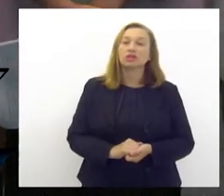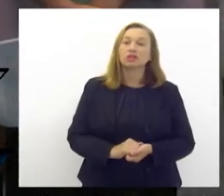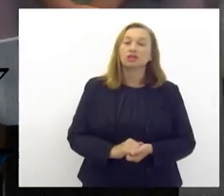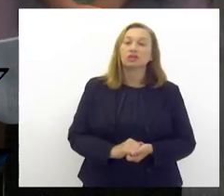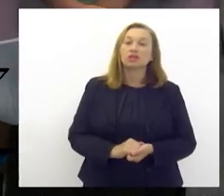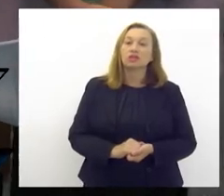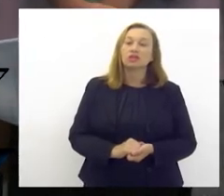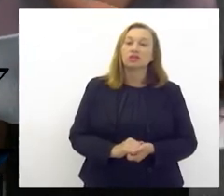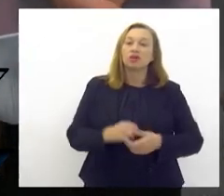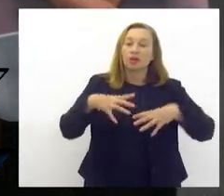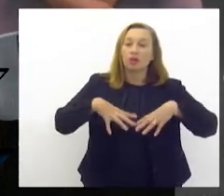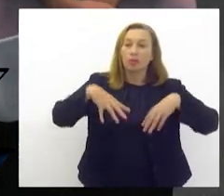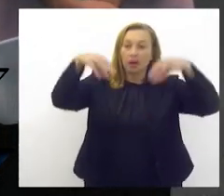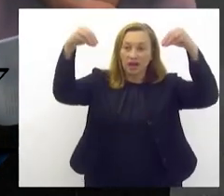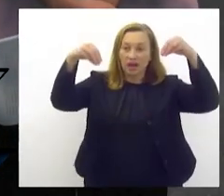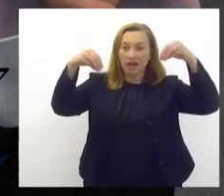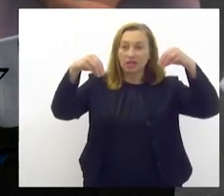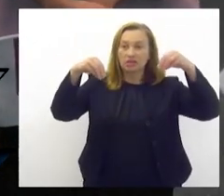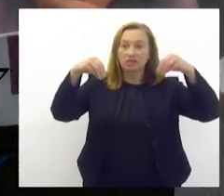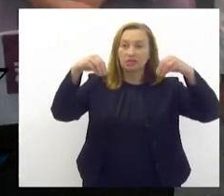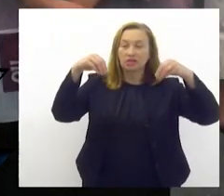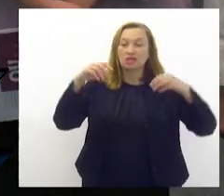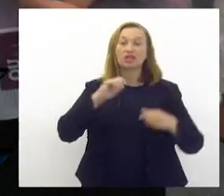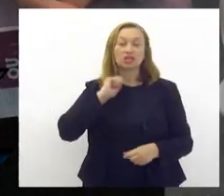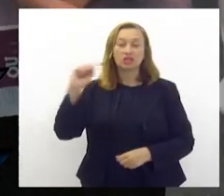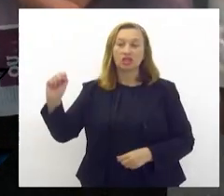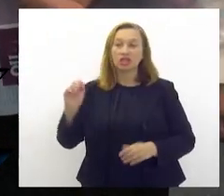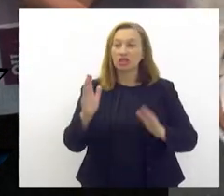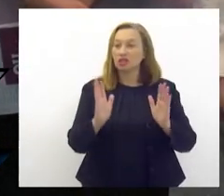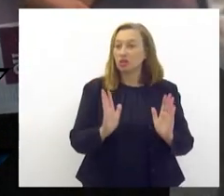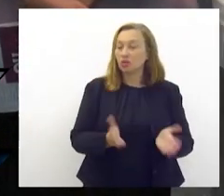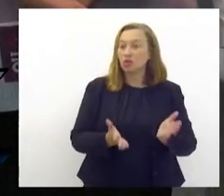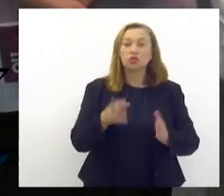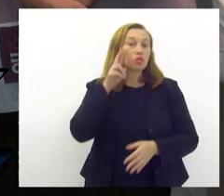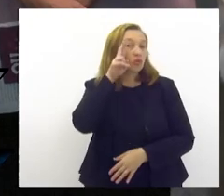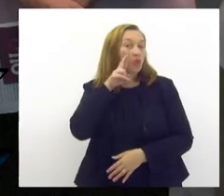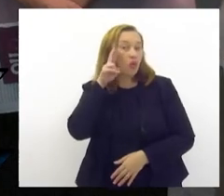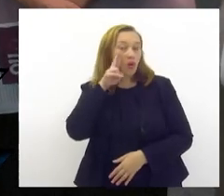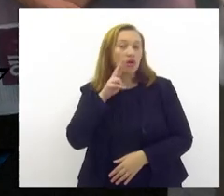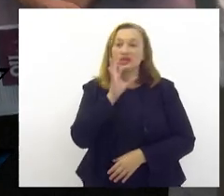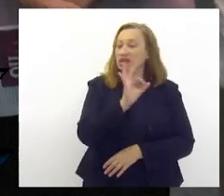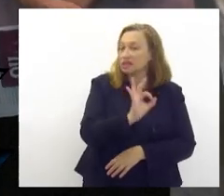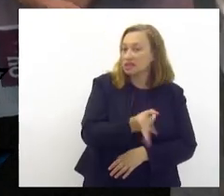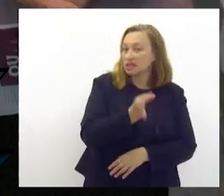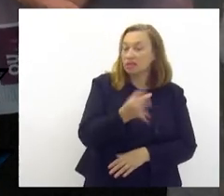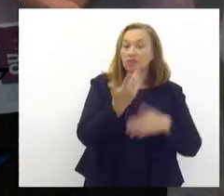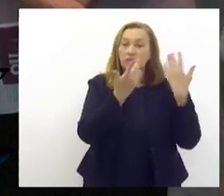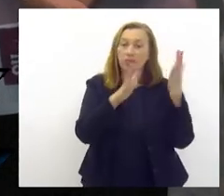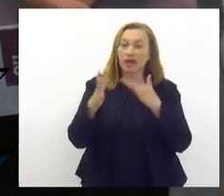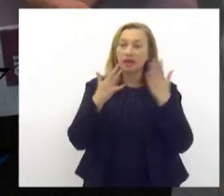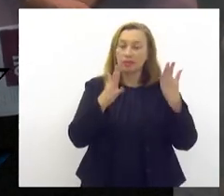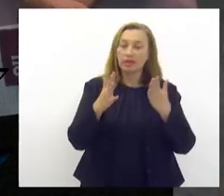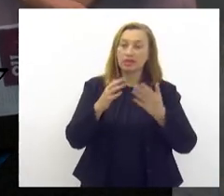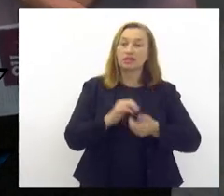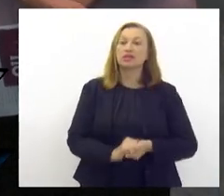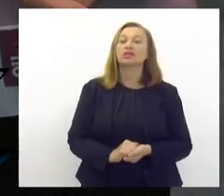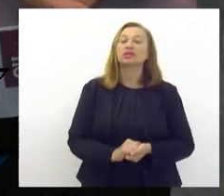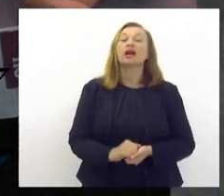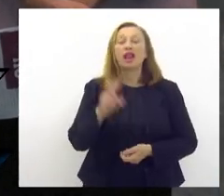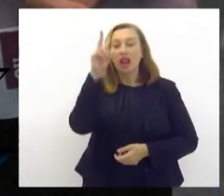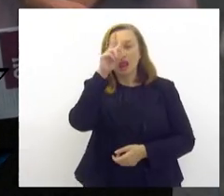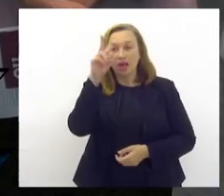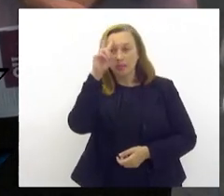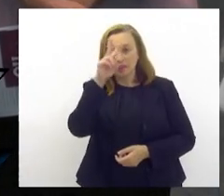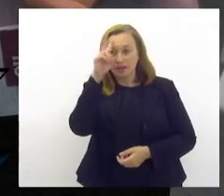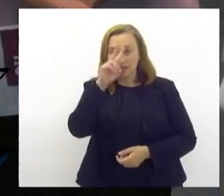acesa o Palácio Tiradentes, hoje Casa da Democracia, com rosa, justamente celebrando e